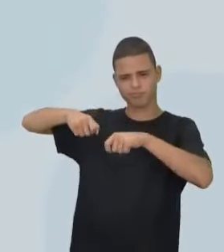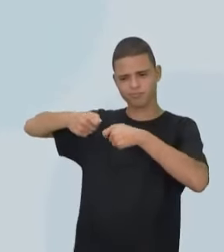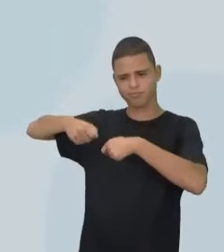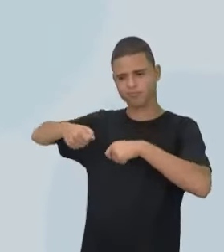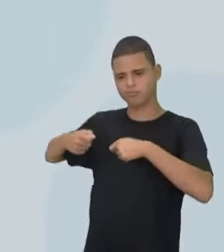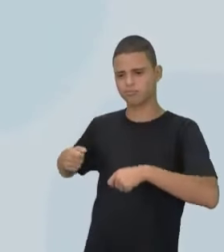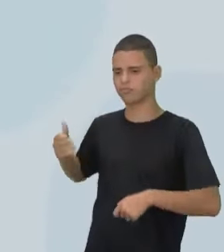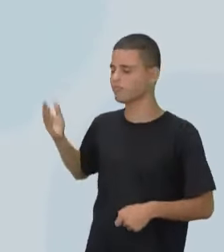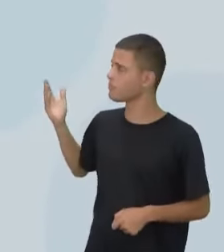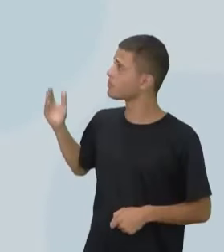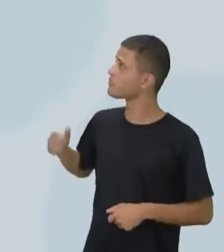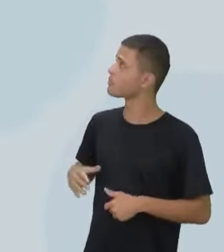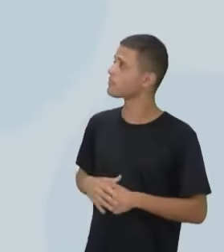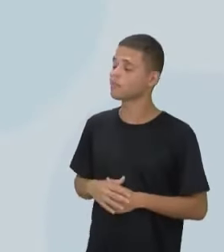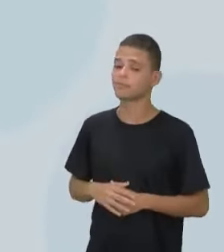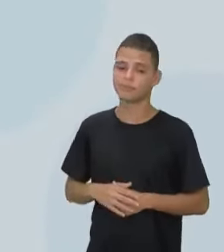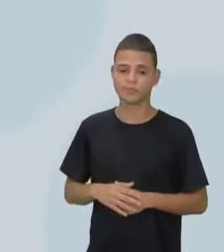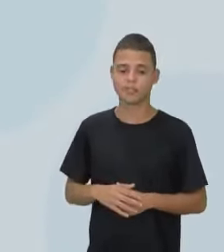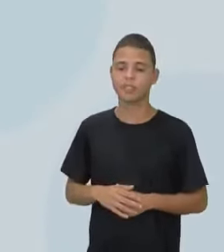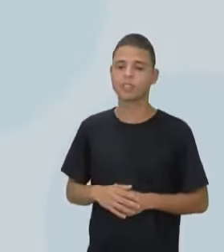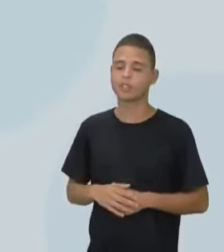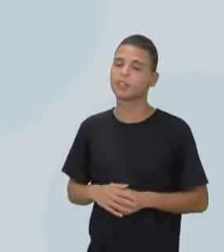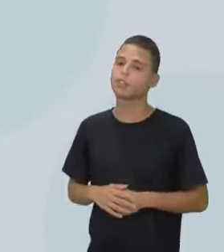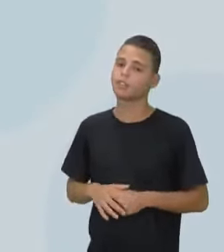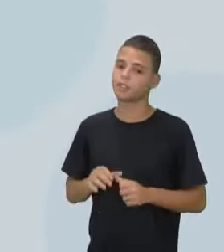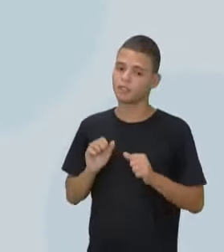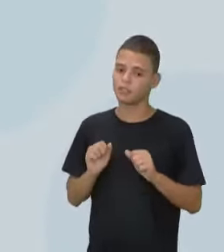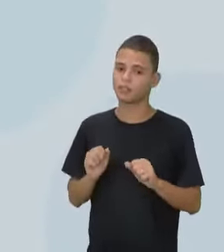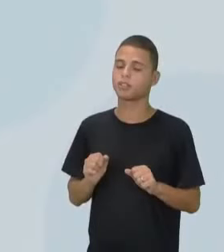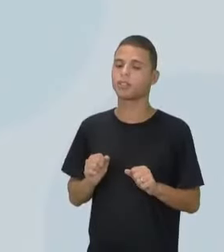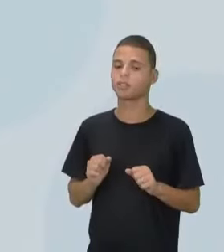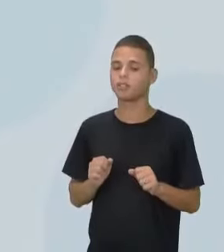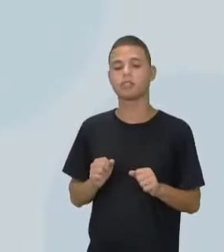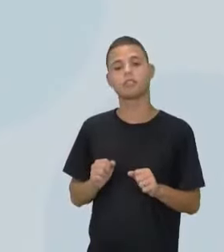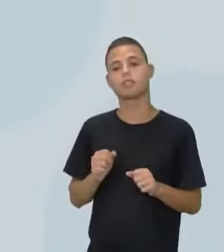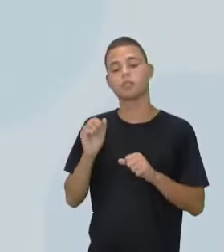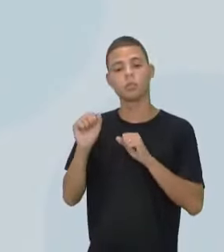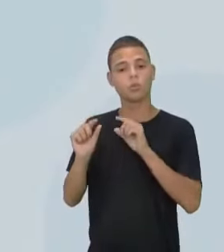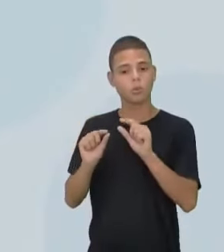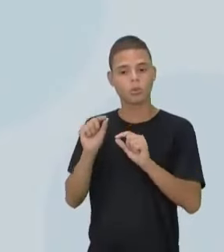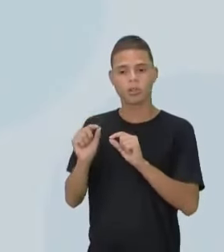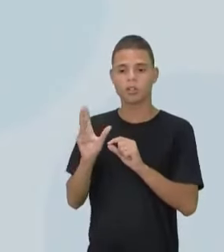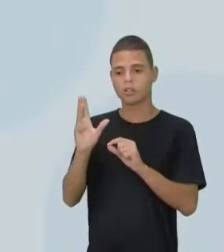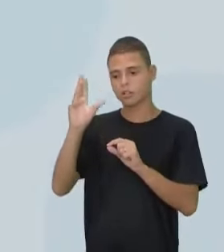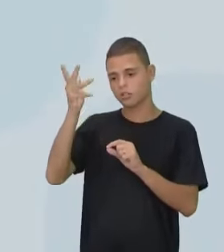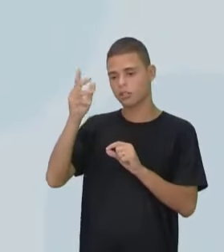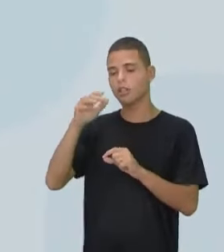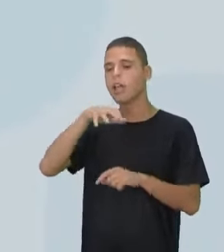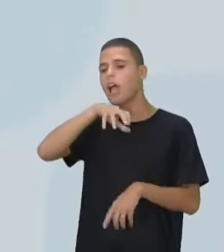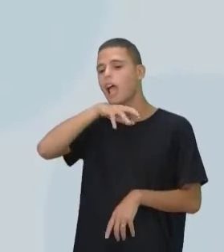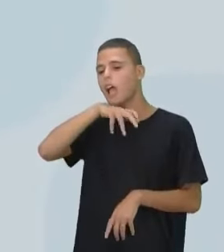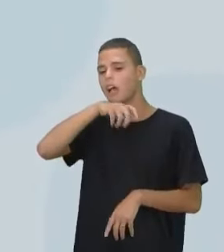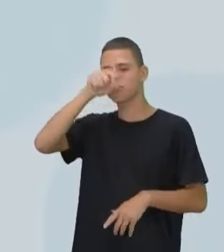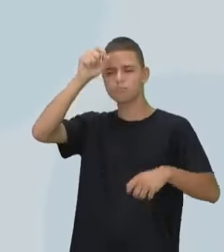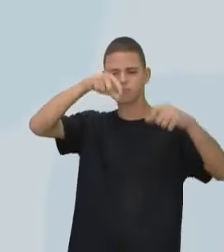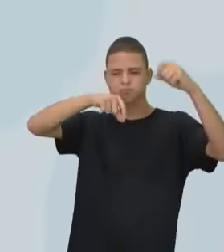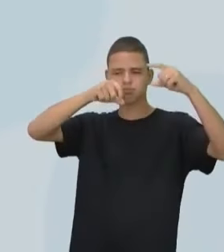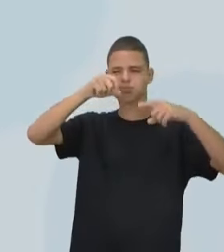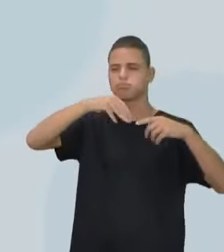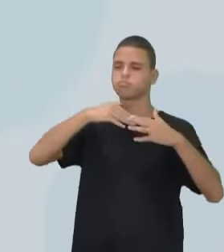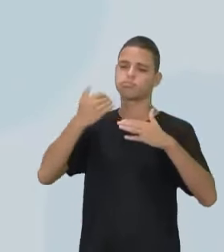de granizo, mas a gente não pode esquecer que esse granizo pode atingir produção agrícola, pode atingir animais em